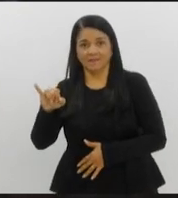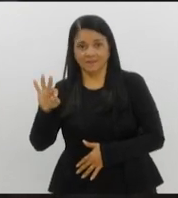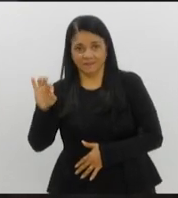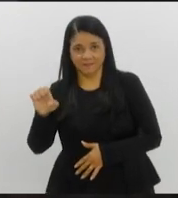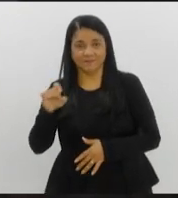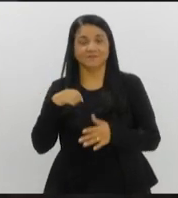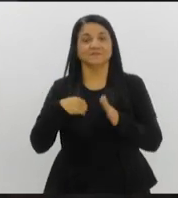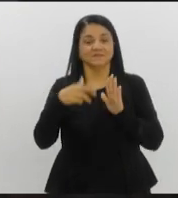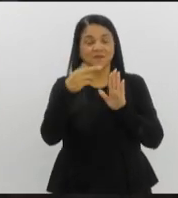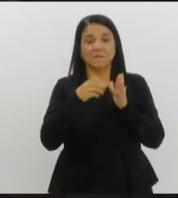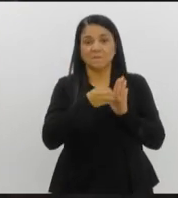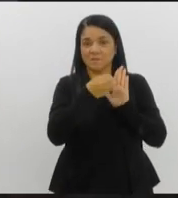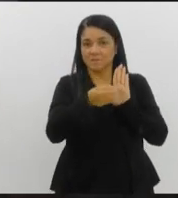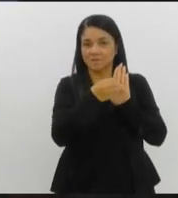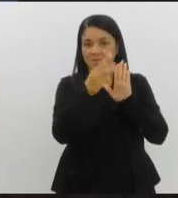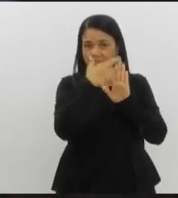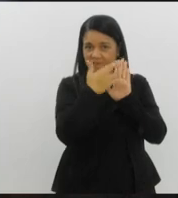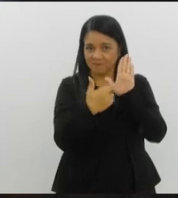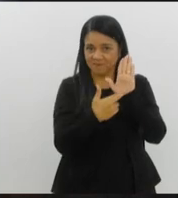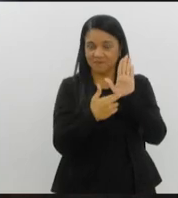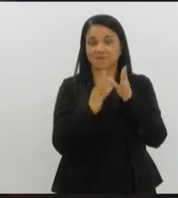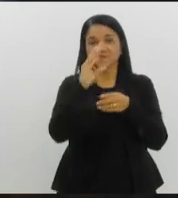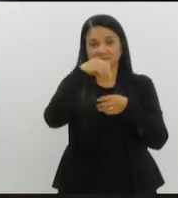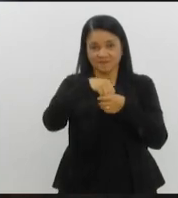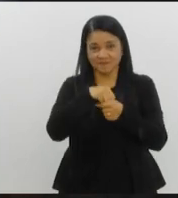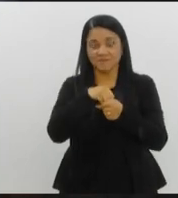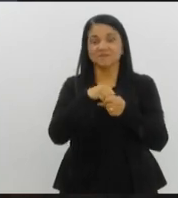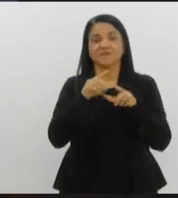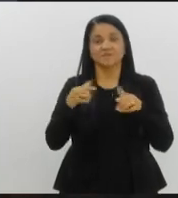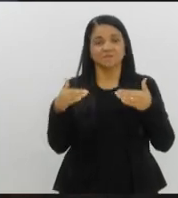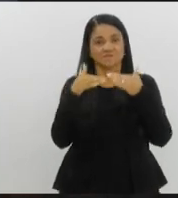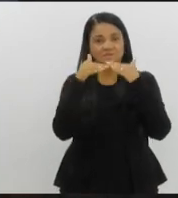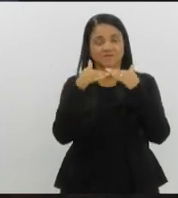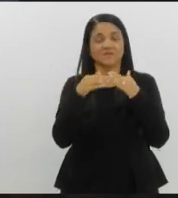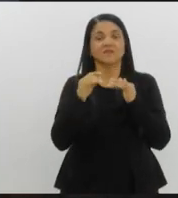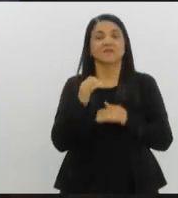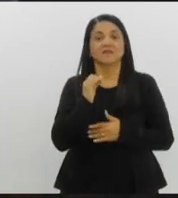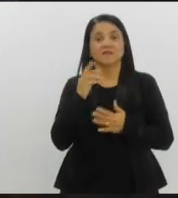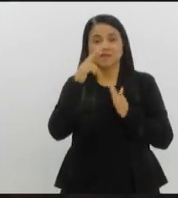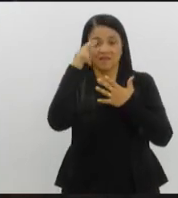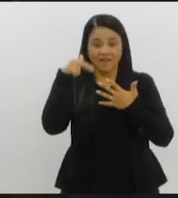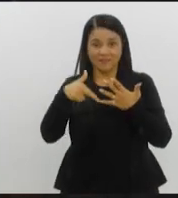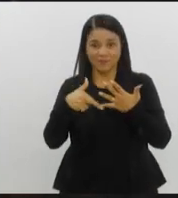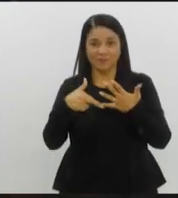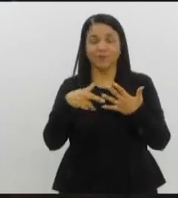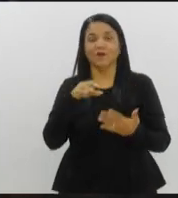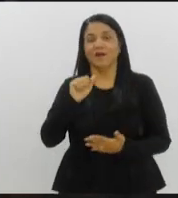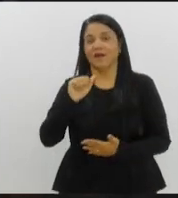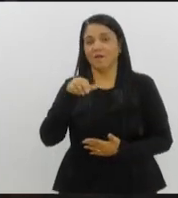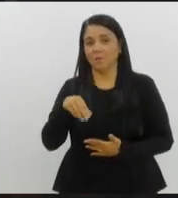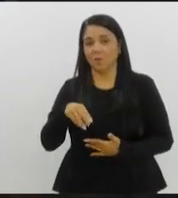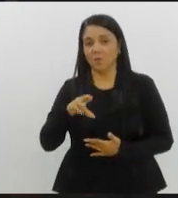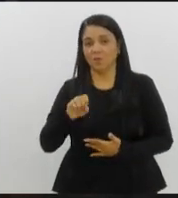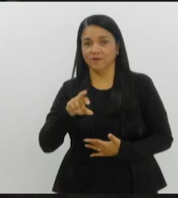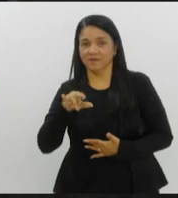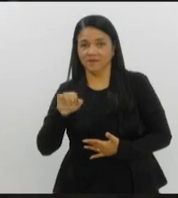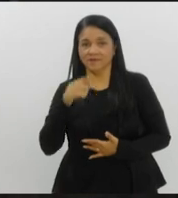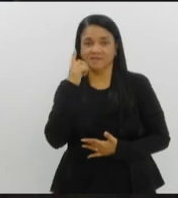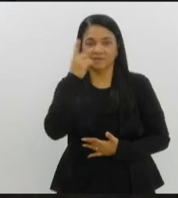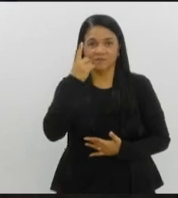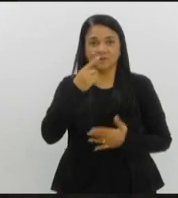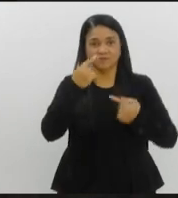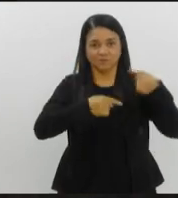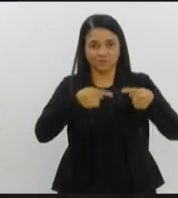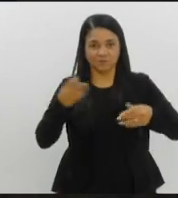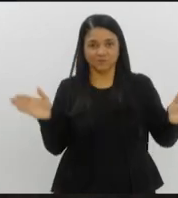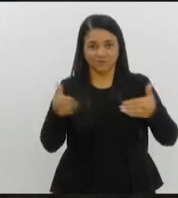de Normas Internas e Proposições Externas favorável, relator deputado Rodrigo Amorim. Em discussão, não havendo quem queira